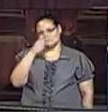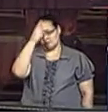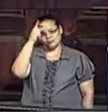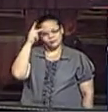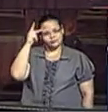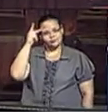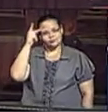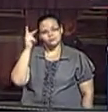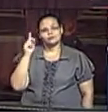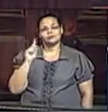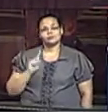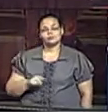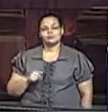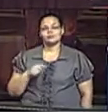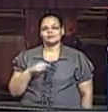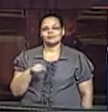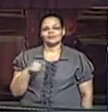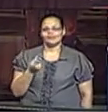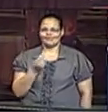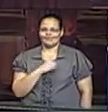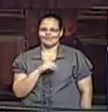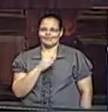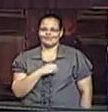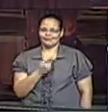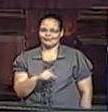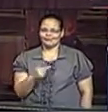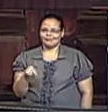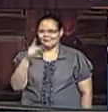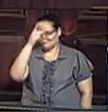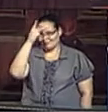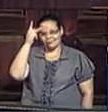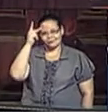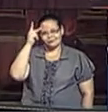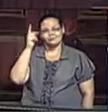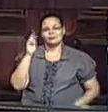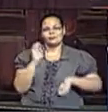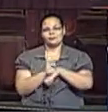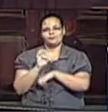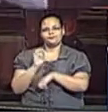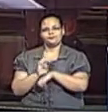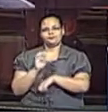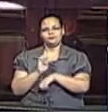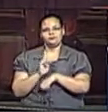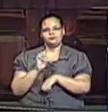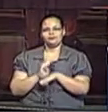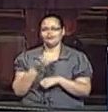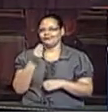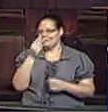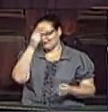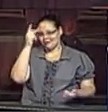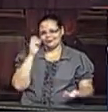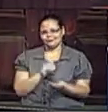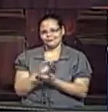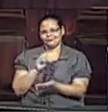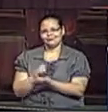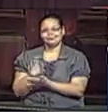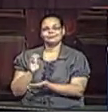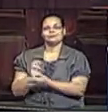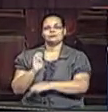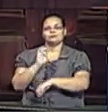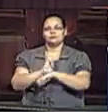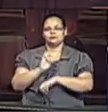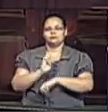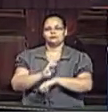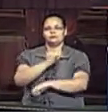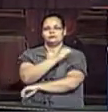pessoas. É o quanto elas ganham num estado de muitos desempregados. O estado do Rio de